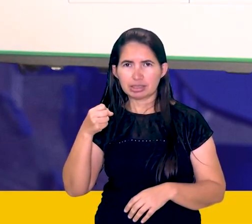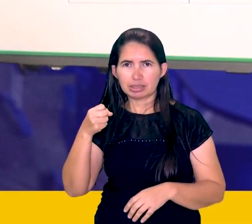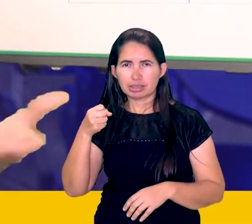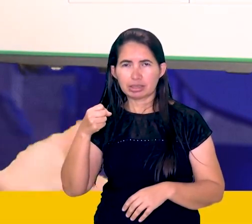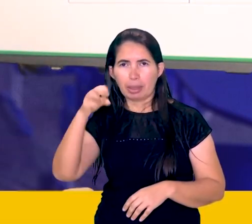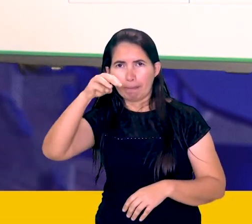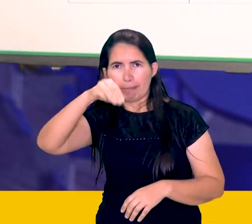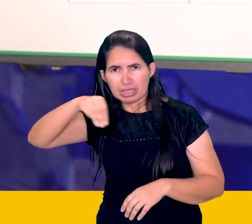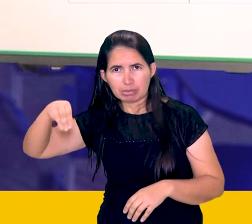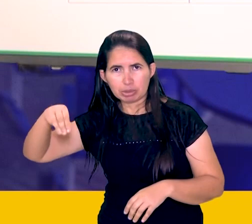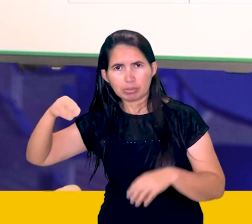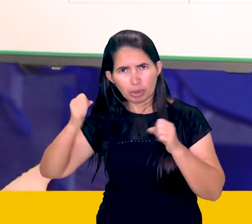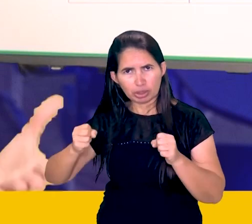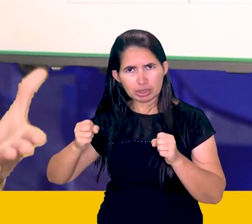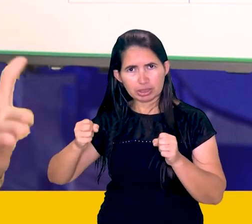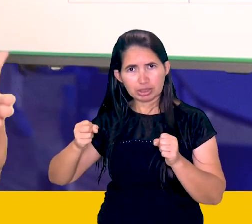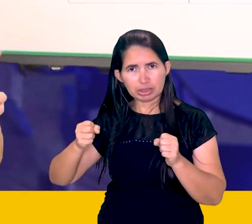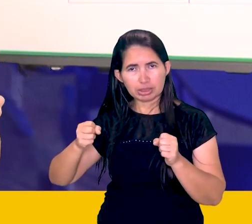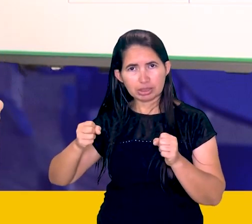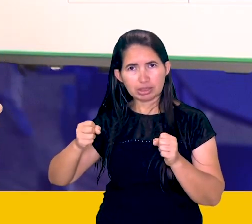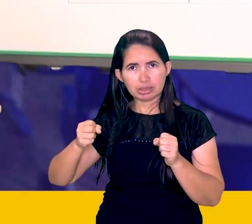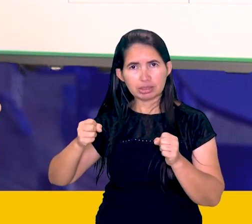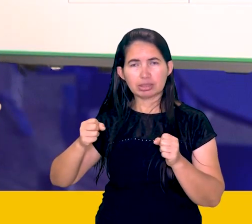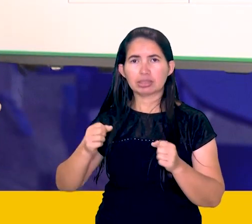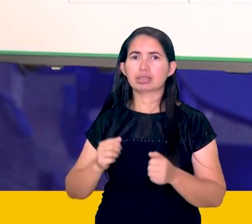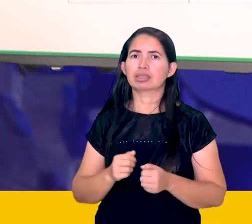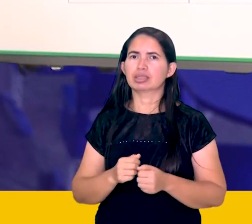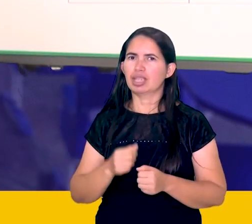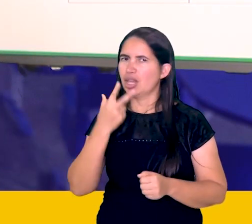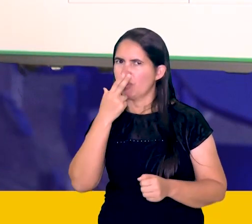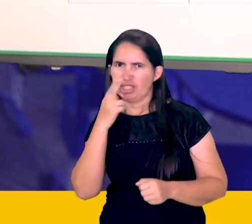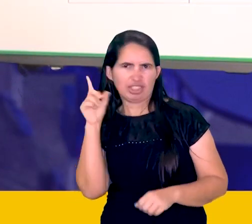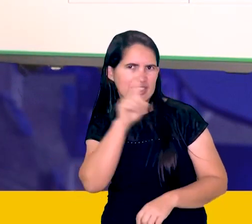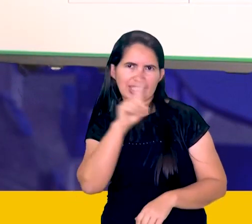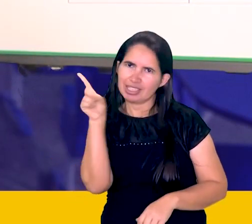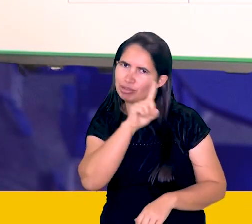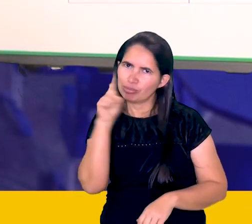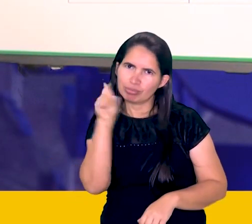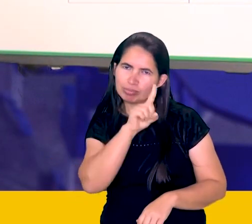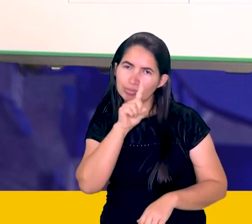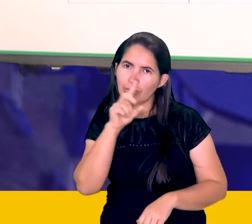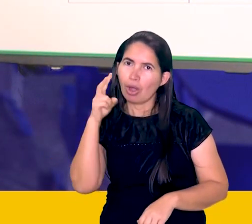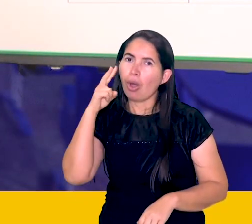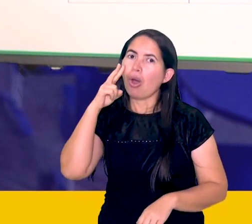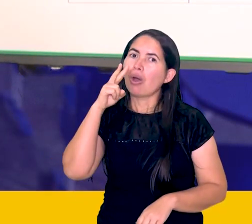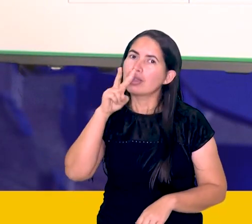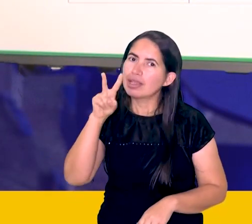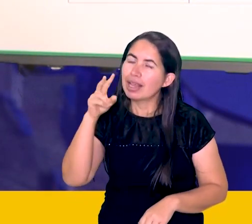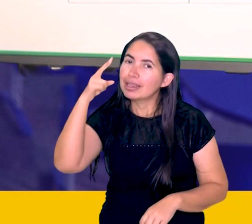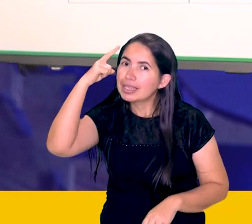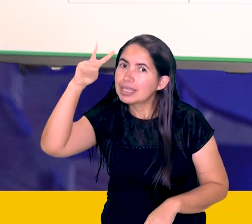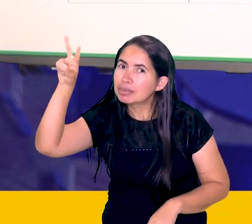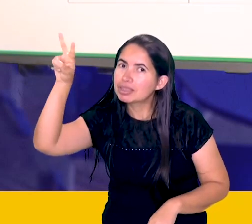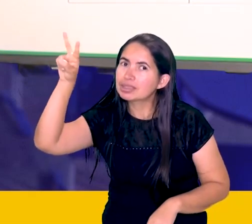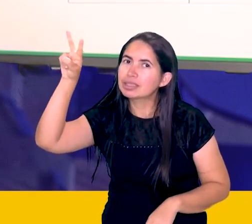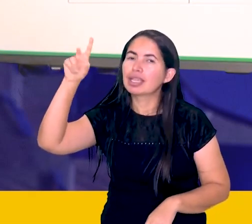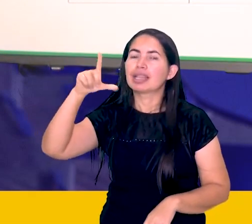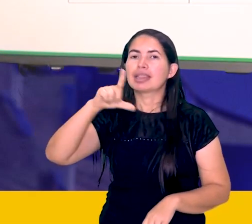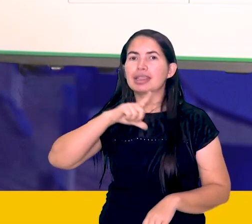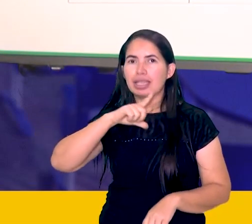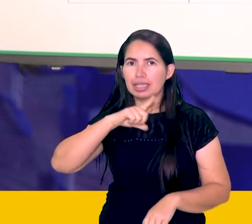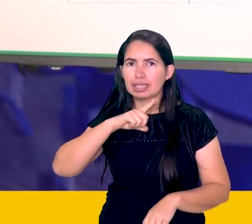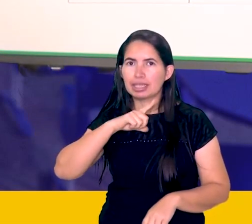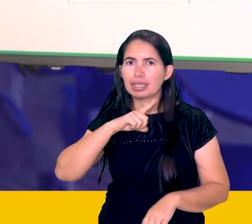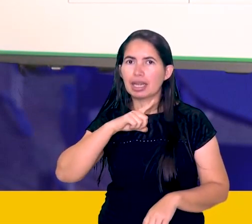eu posso medir em milímetros? E aí? Eu acho que não. Observe, lembre-se daquela dica. Existem